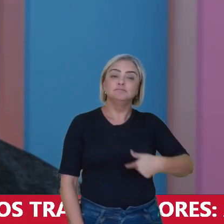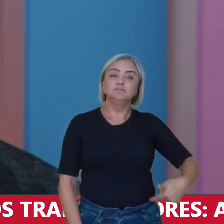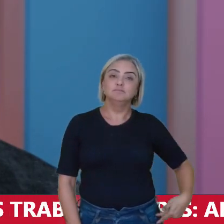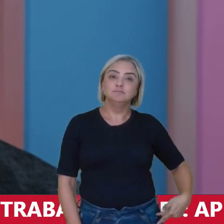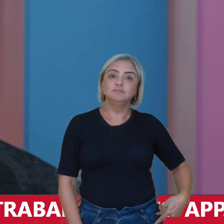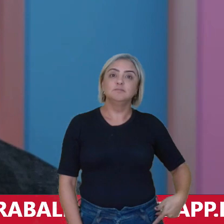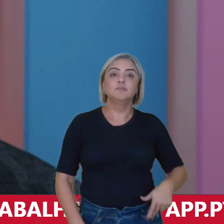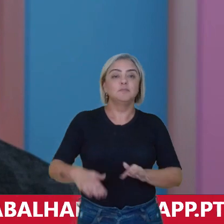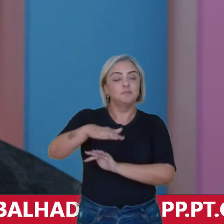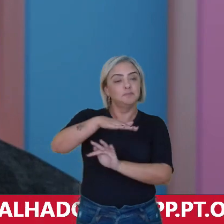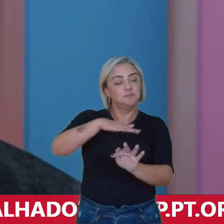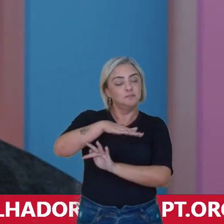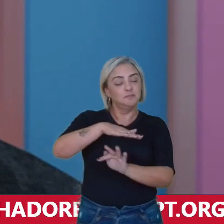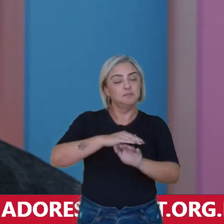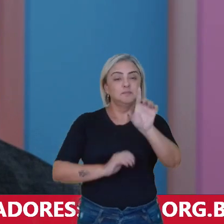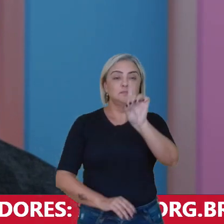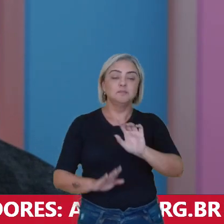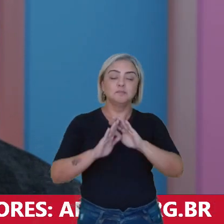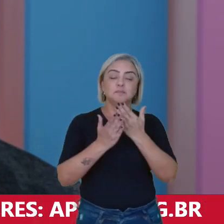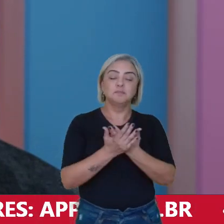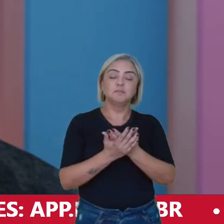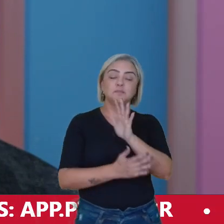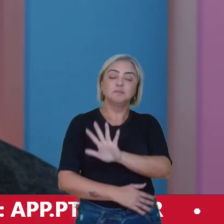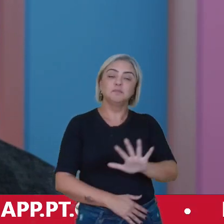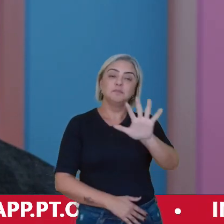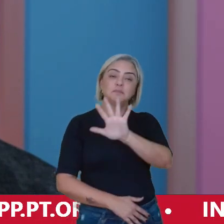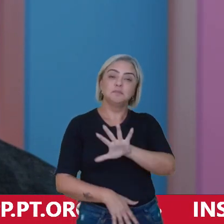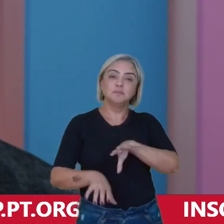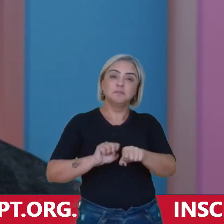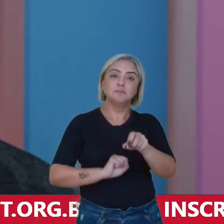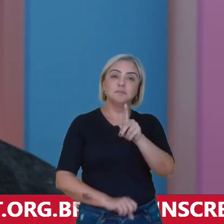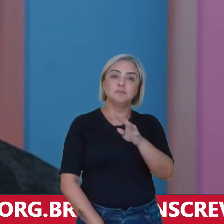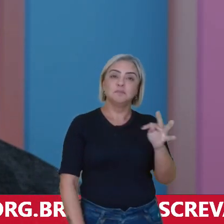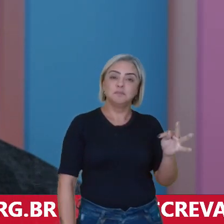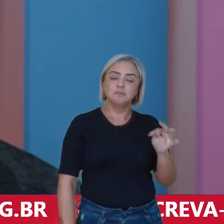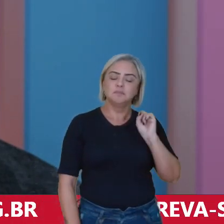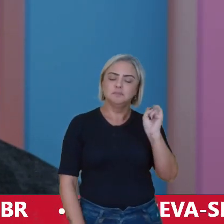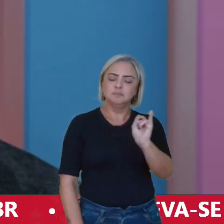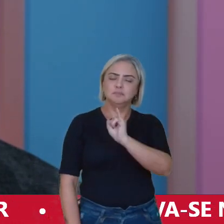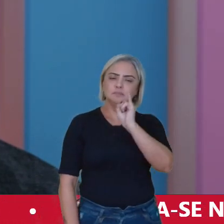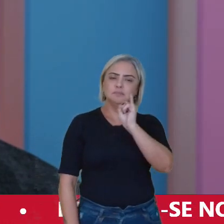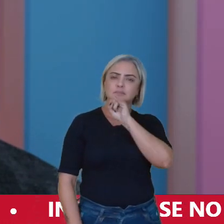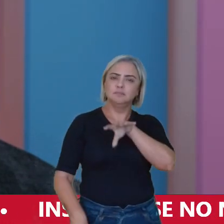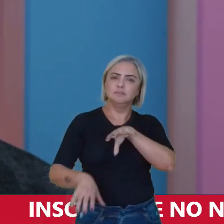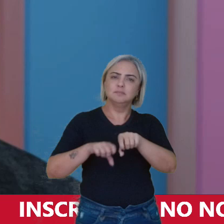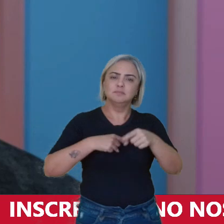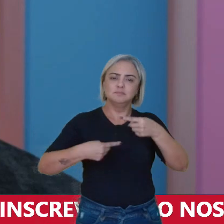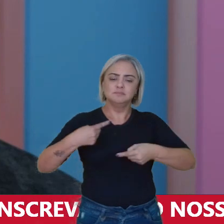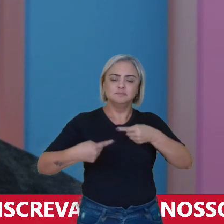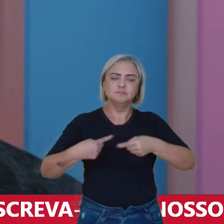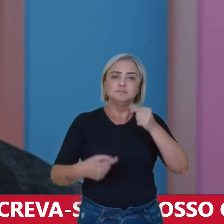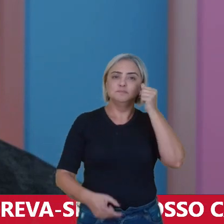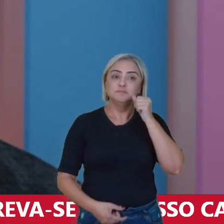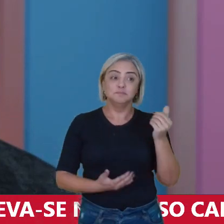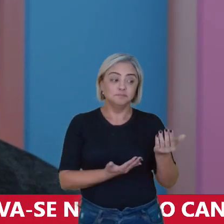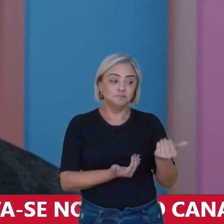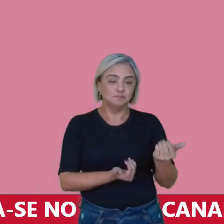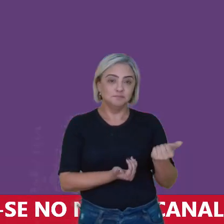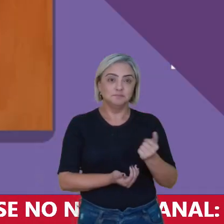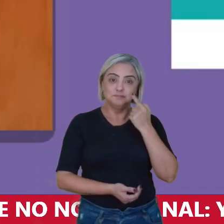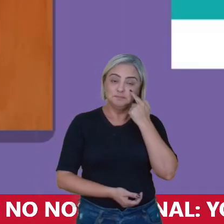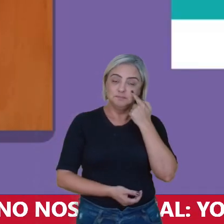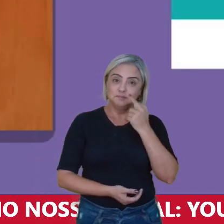Perseu Abramo e diretora da Escola Nacional de Formação do PT, sobre a importância da formação política de mulheres jovens.